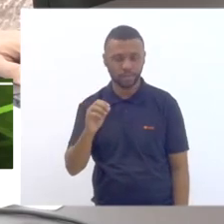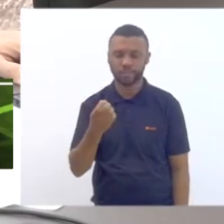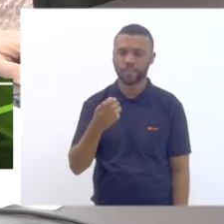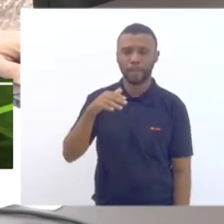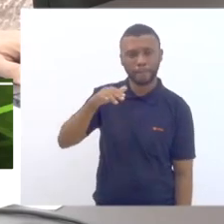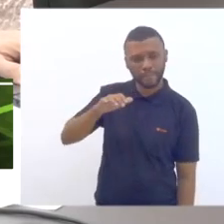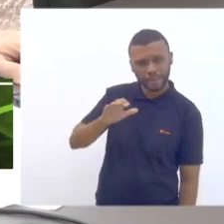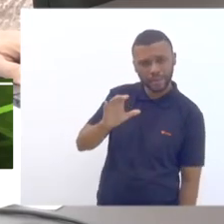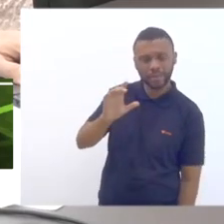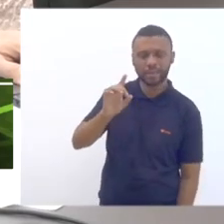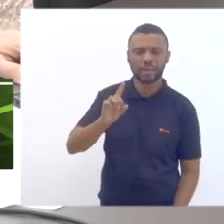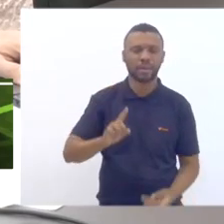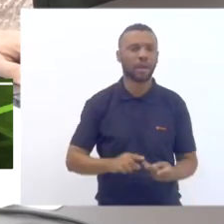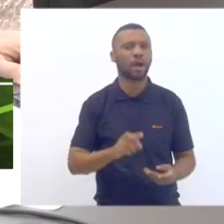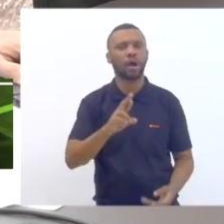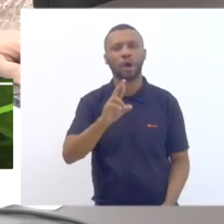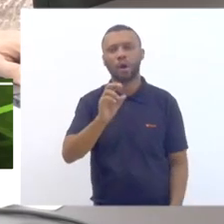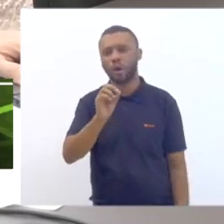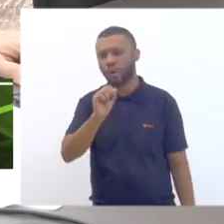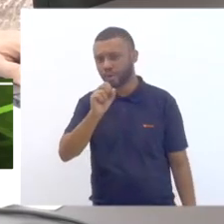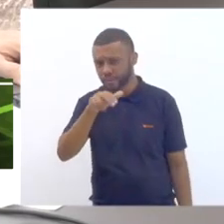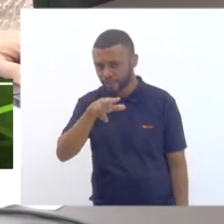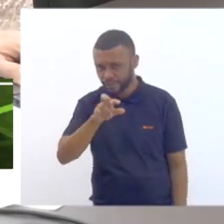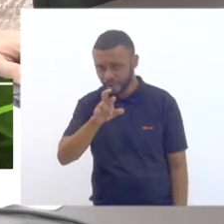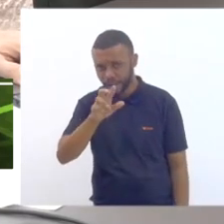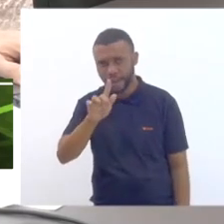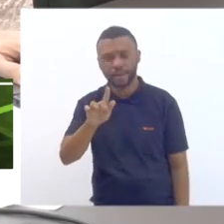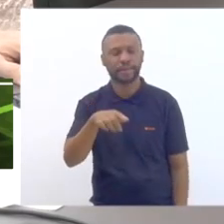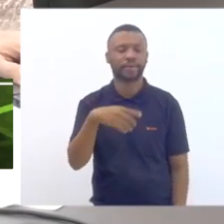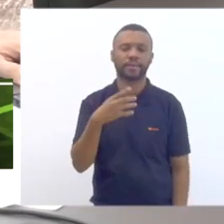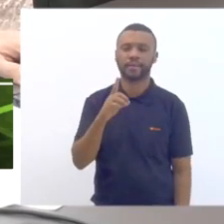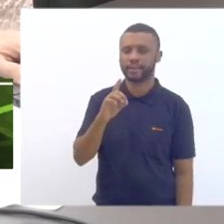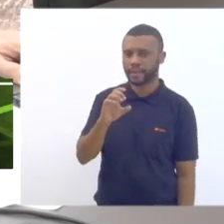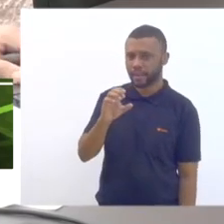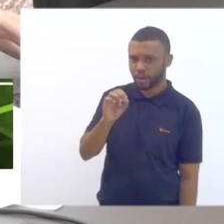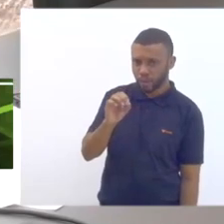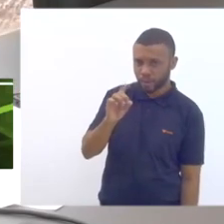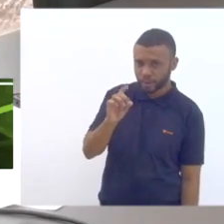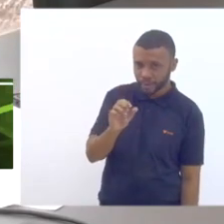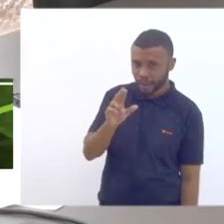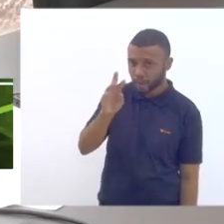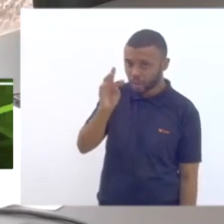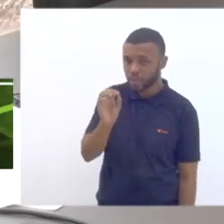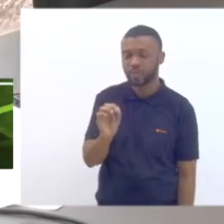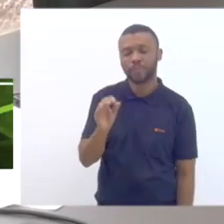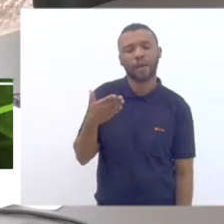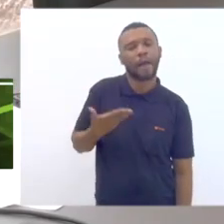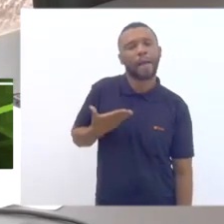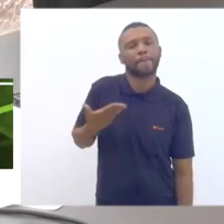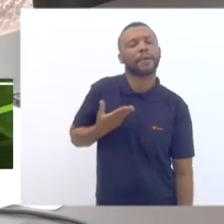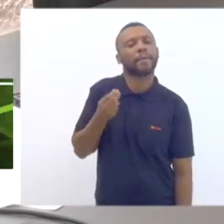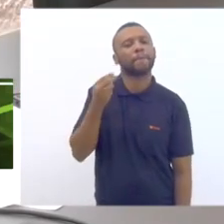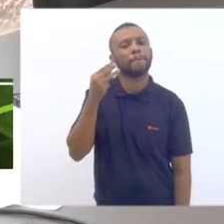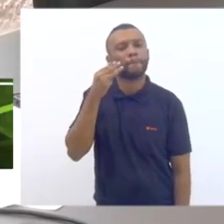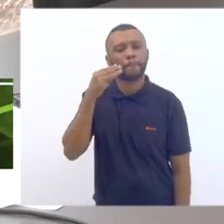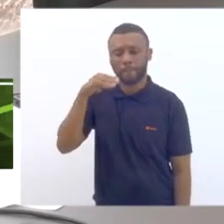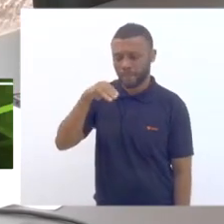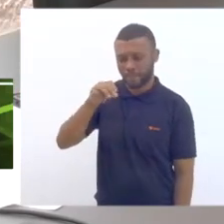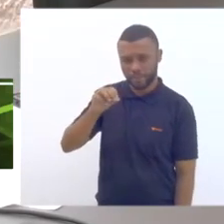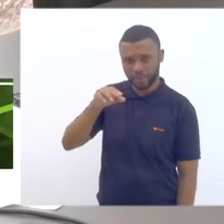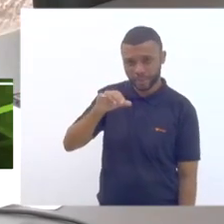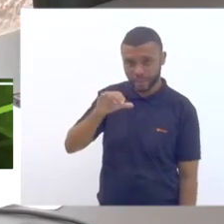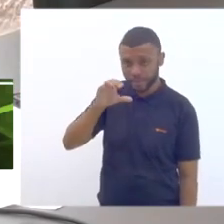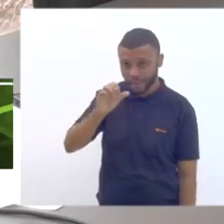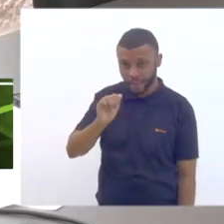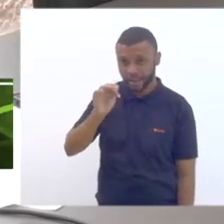Luiz Martins, está online ainda, doutor Deodalto, Valdeque, minha querida amiga Mônica Francisco, que está aqui